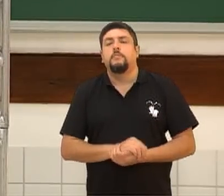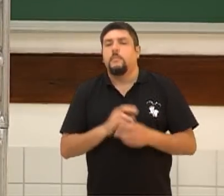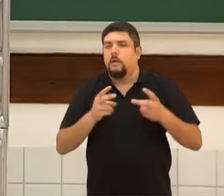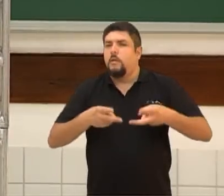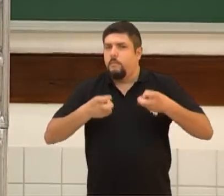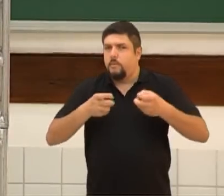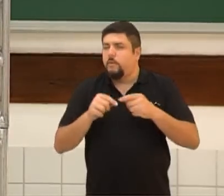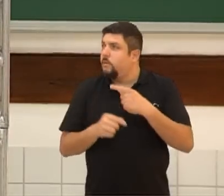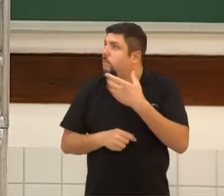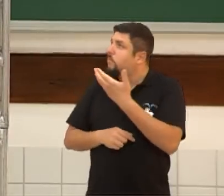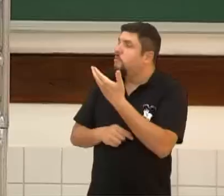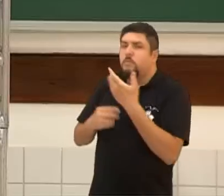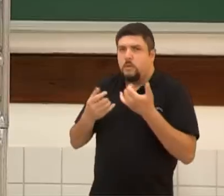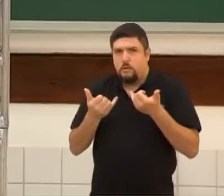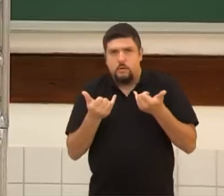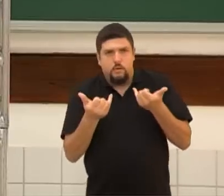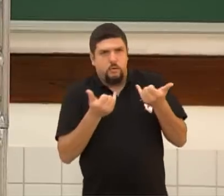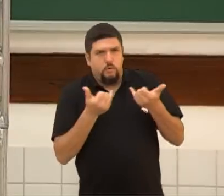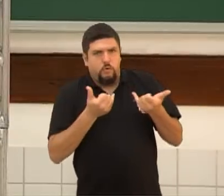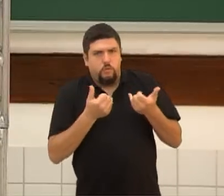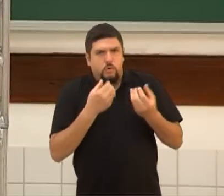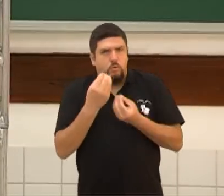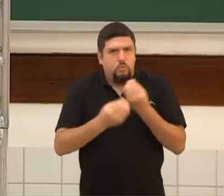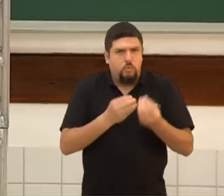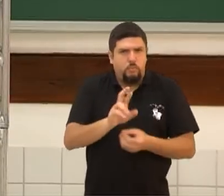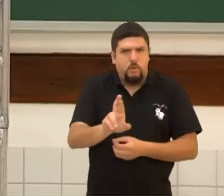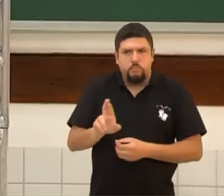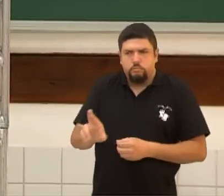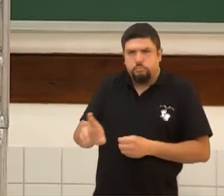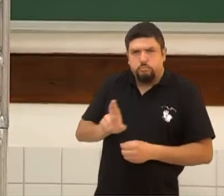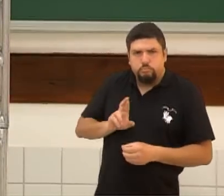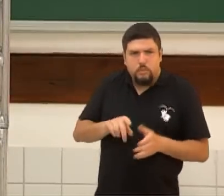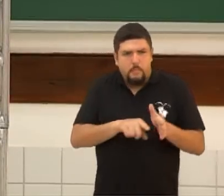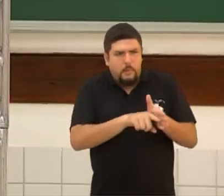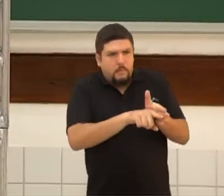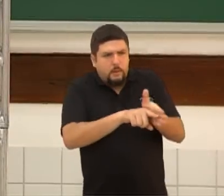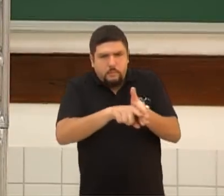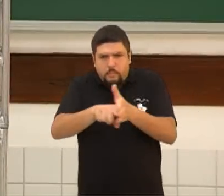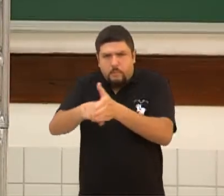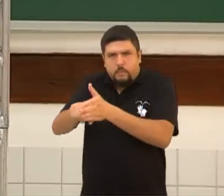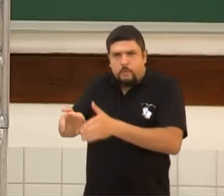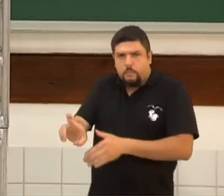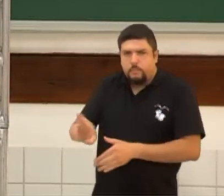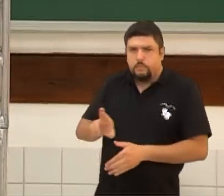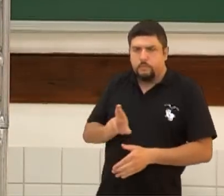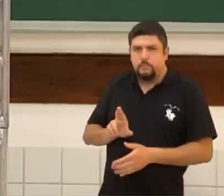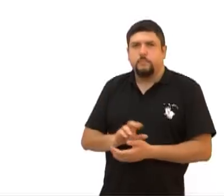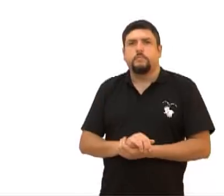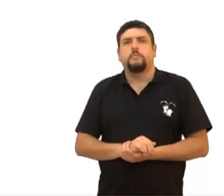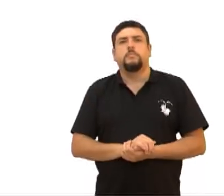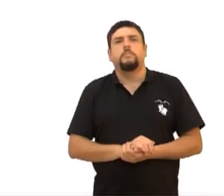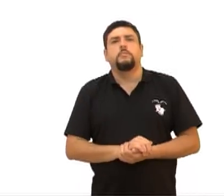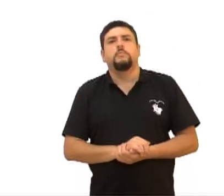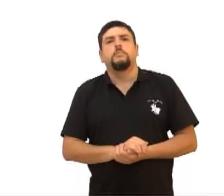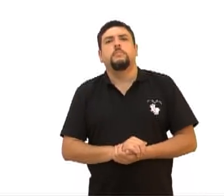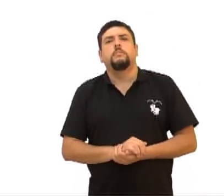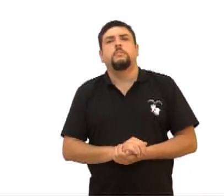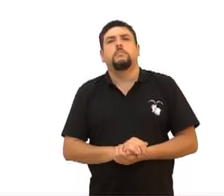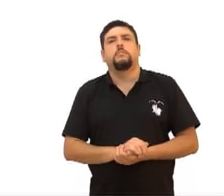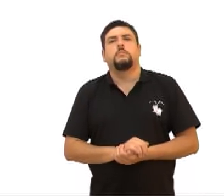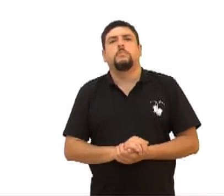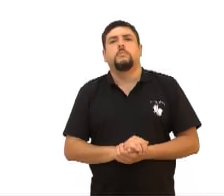informações presentes, quais foram as respostas, a partir das perguntas realizadas. Bacana? Então, olha